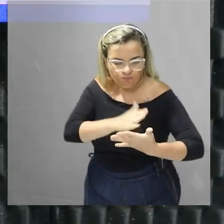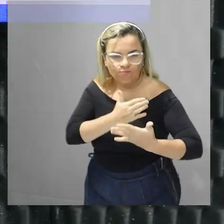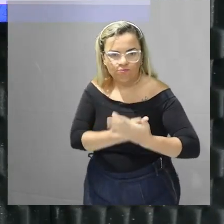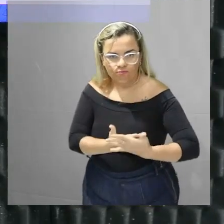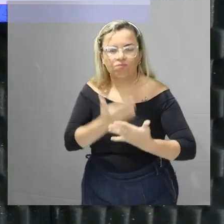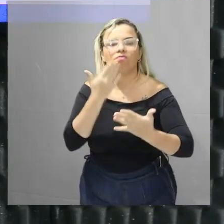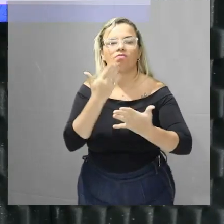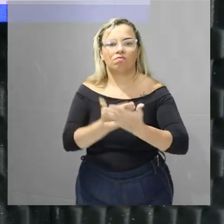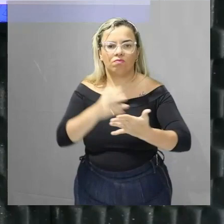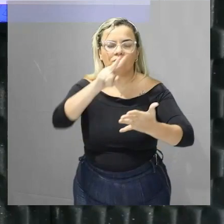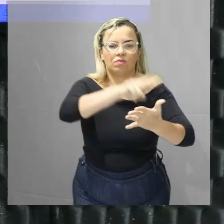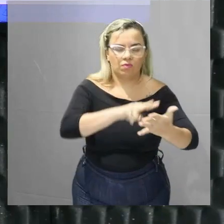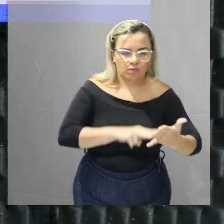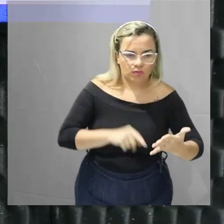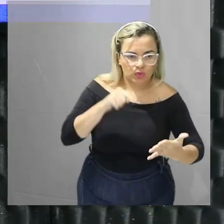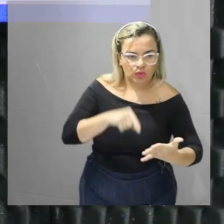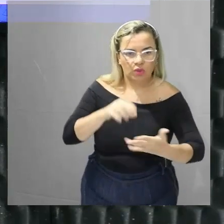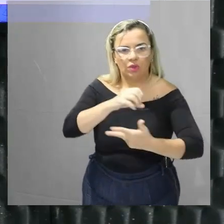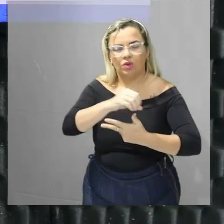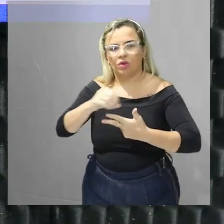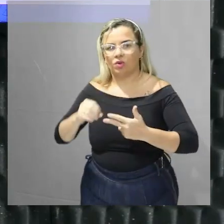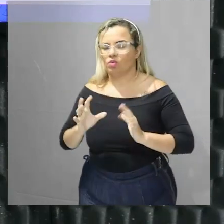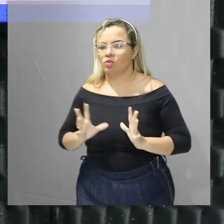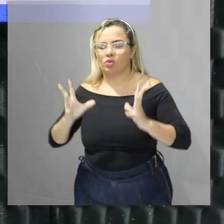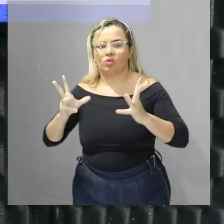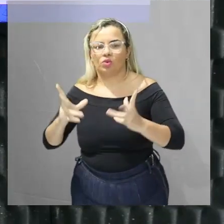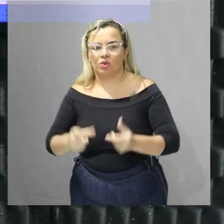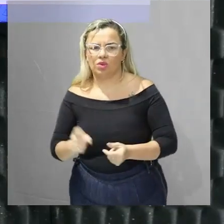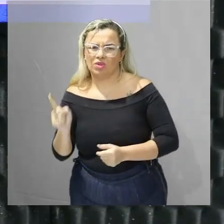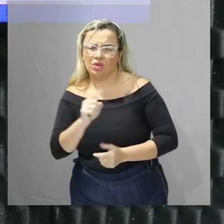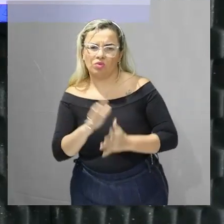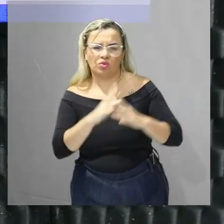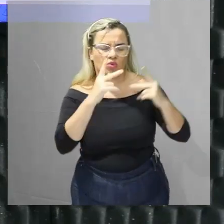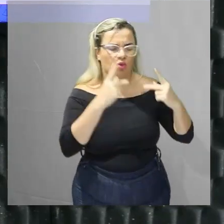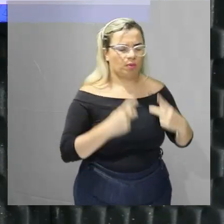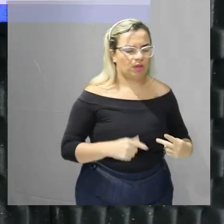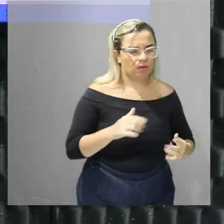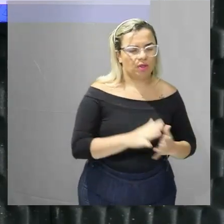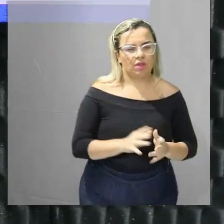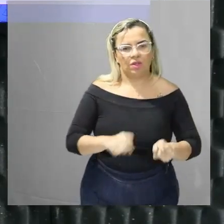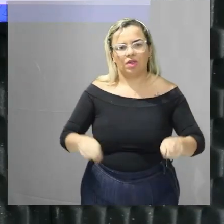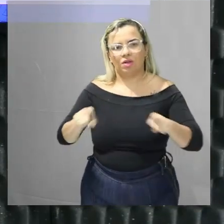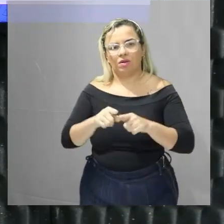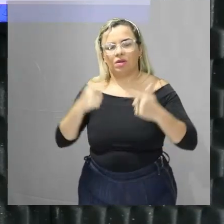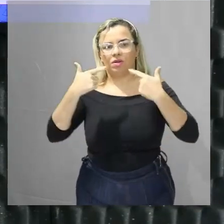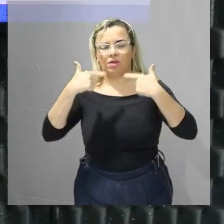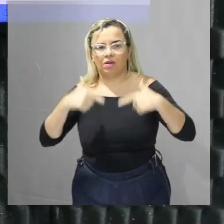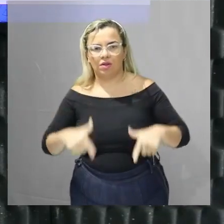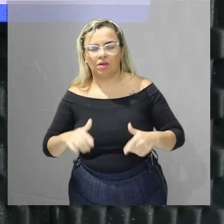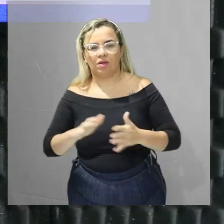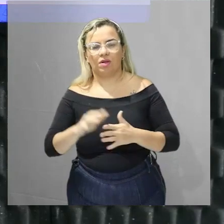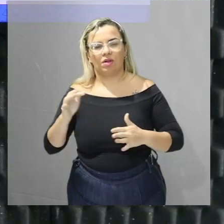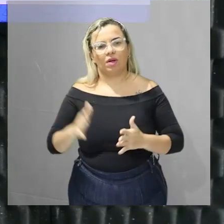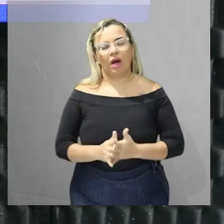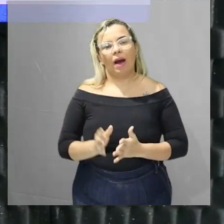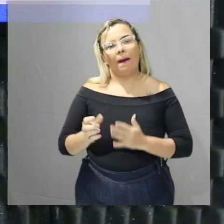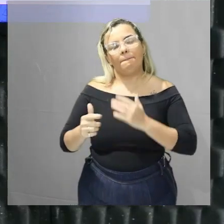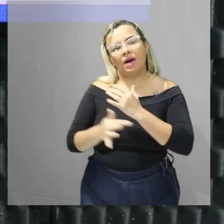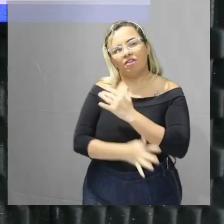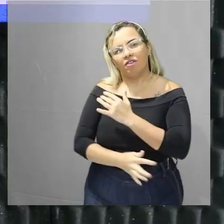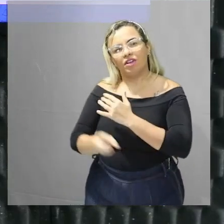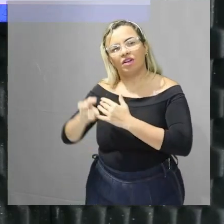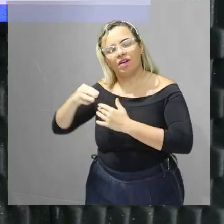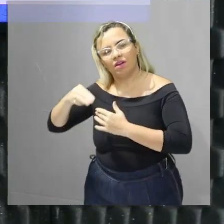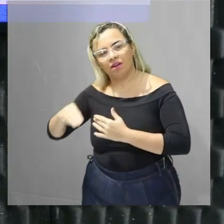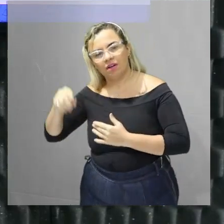texto. Para o Enem como um todo, não apenas para humanas, mas para humanas, linguagem, também natureza e matemática, a interpretação